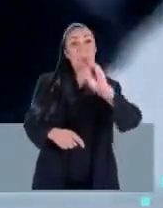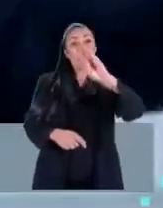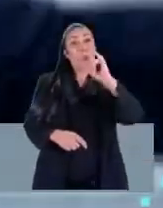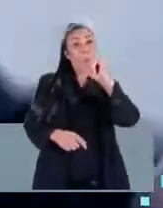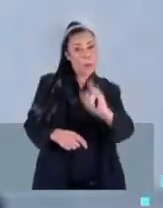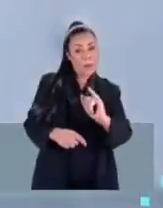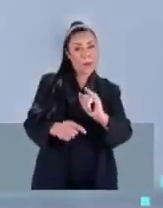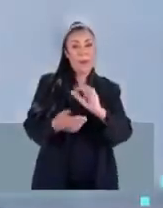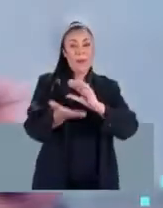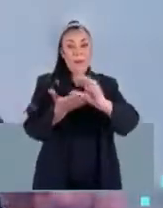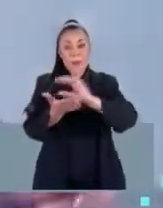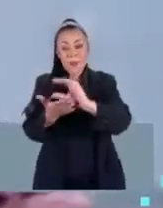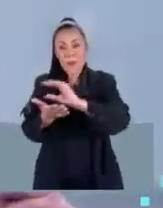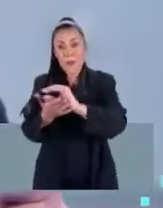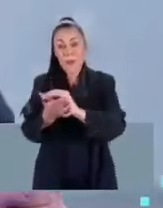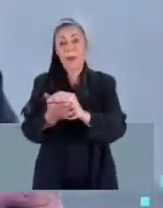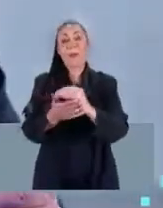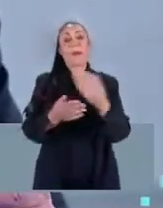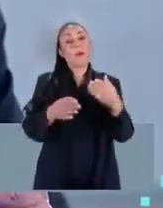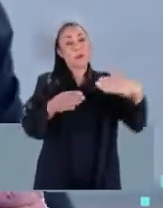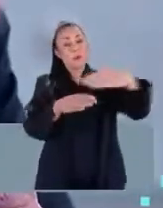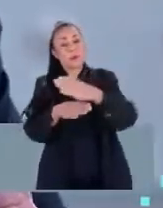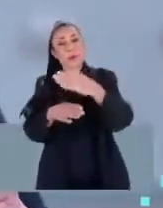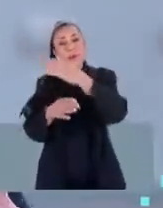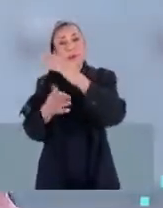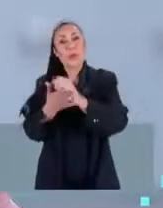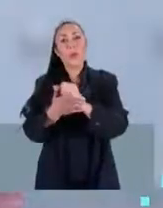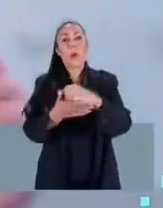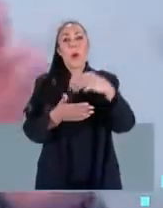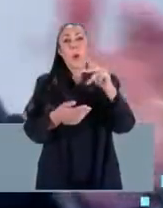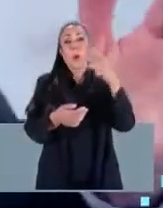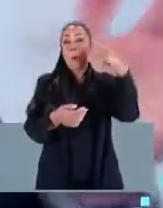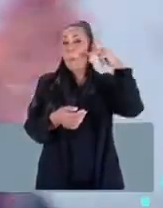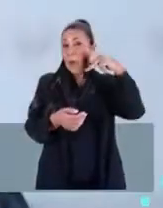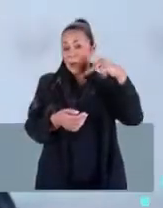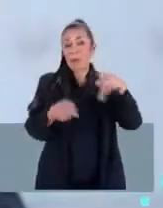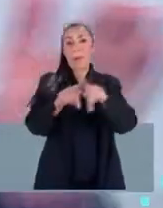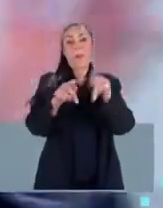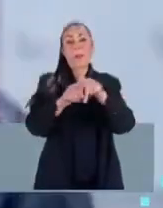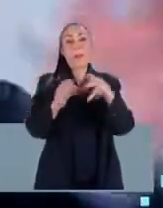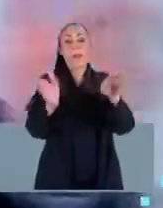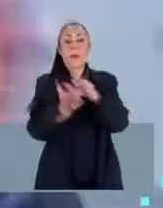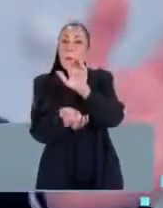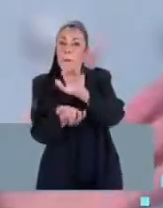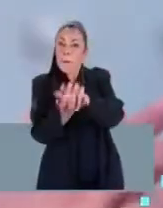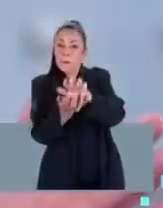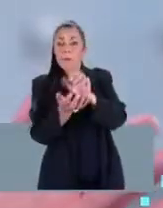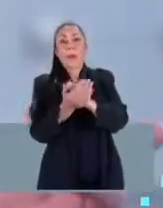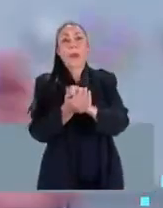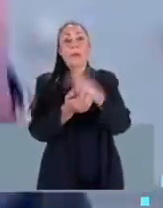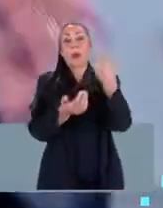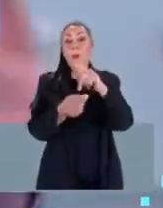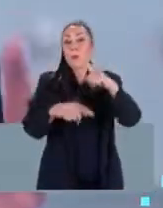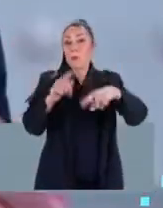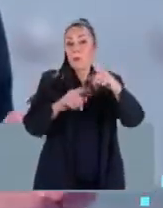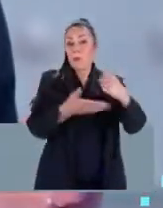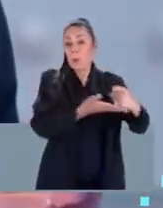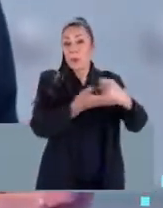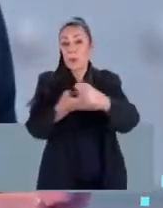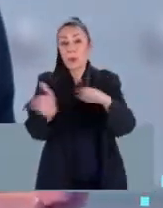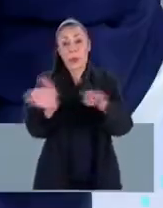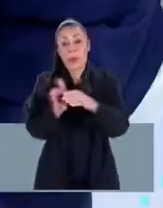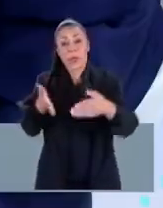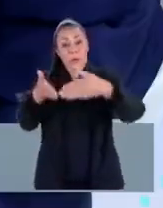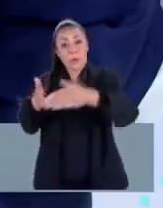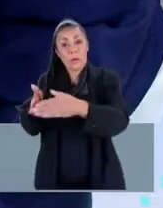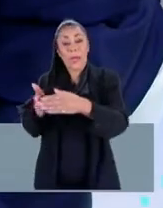Porto de Suape, Pernambuco, passando por Eliseu Martins, no Piauí, para que a gente pudesse carregar o produto de um porto para outro. Até hoje ela não